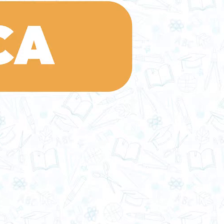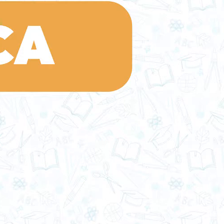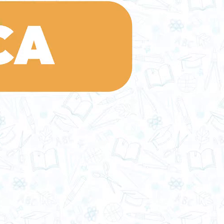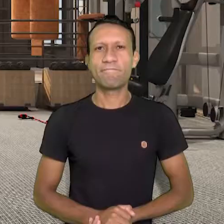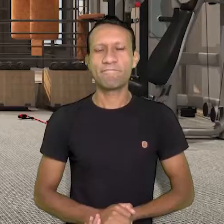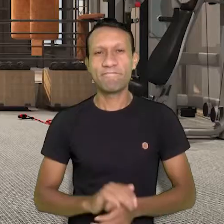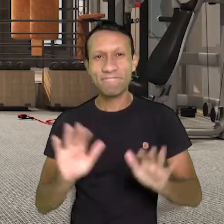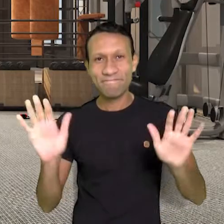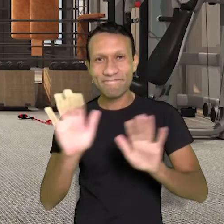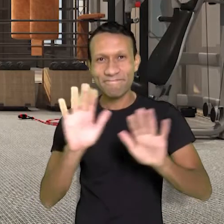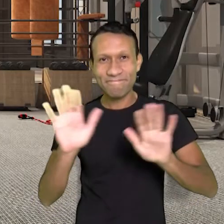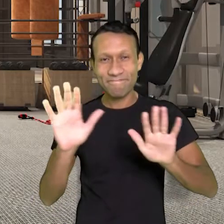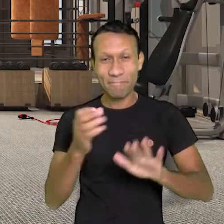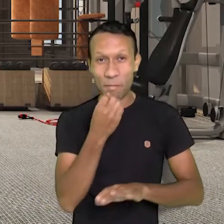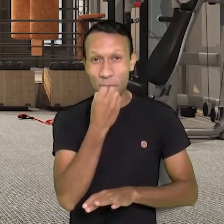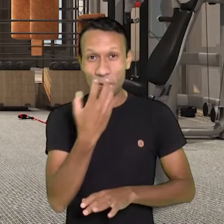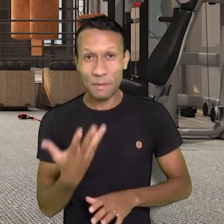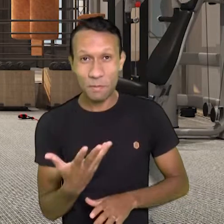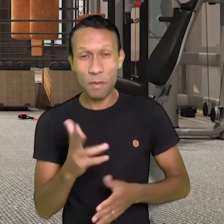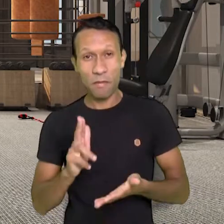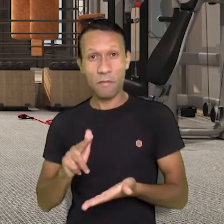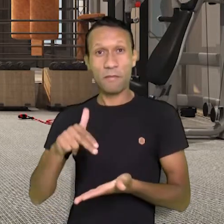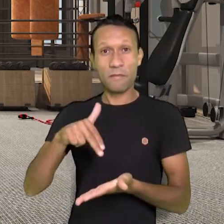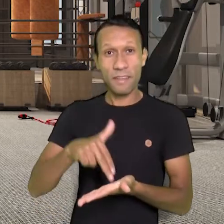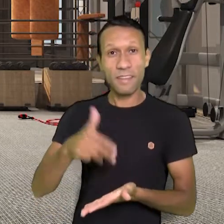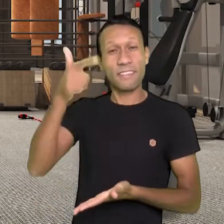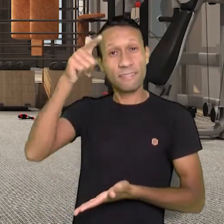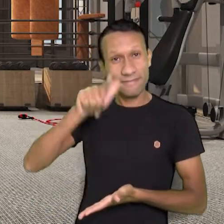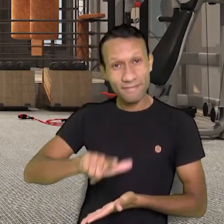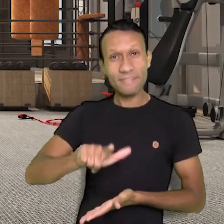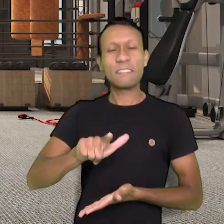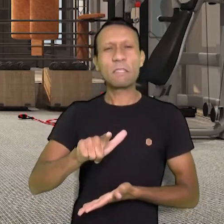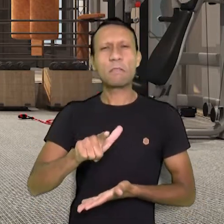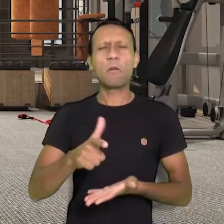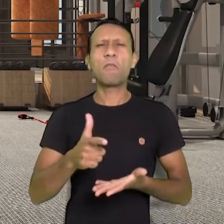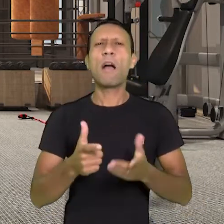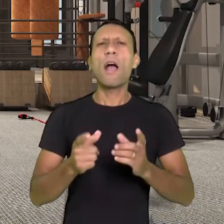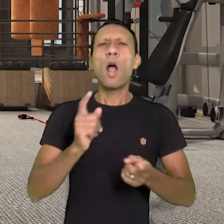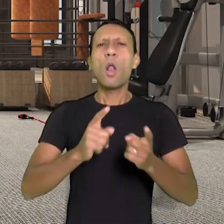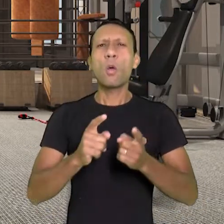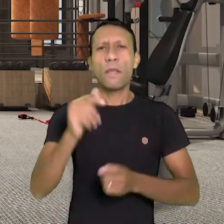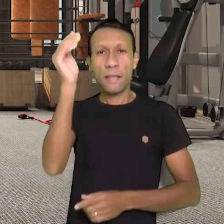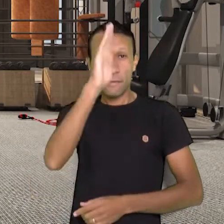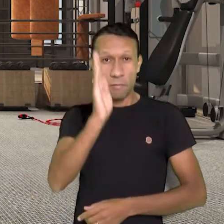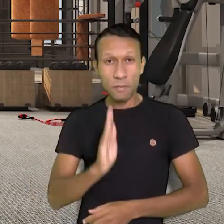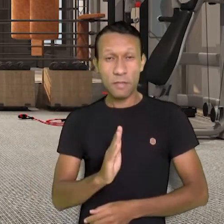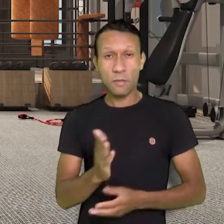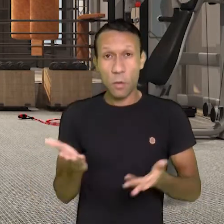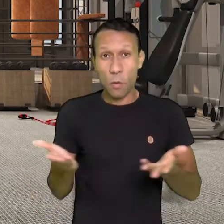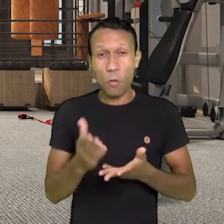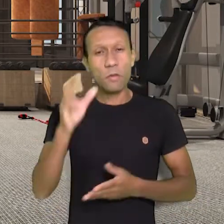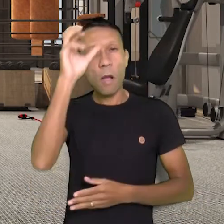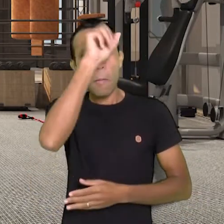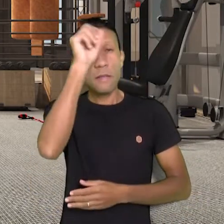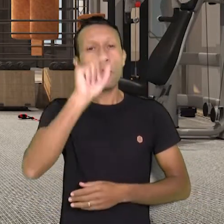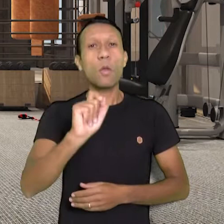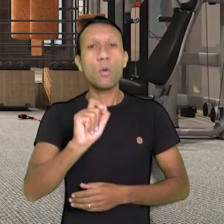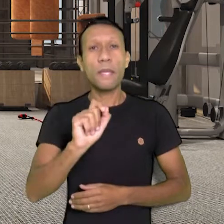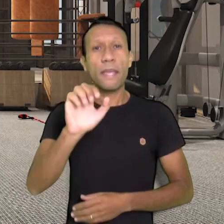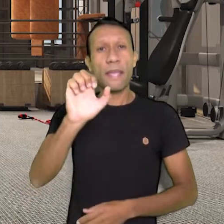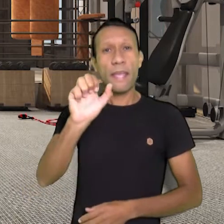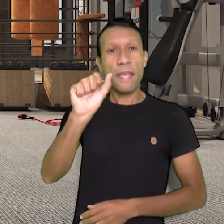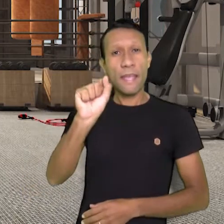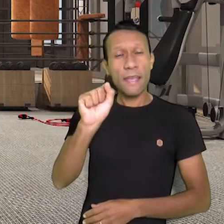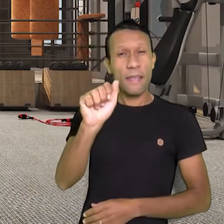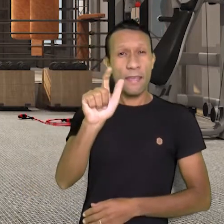aí o olá pessoal eu sou professor felipe gomes e estamos aqui mais uma vez para falar de lutas e o brasil hoje nós vamos